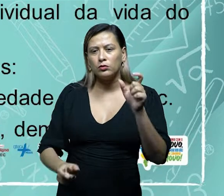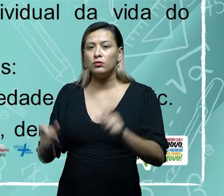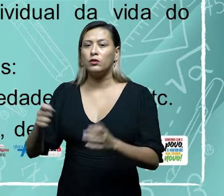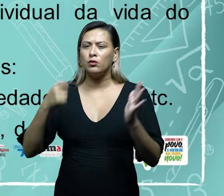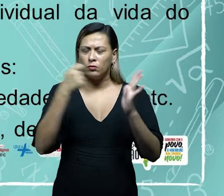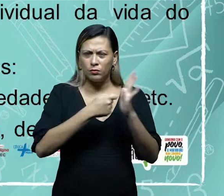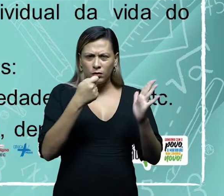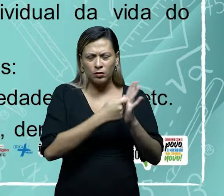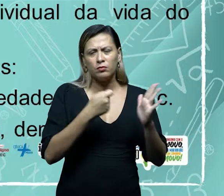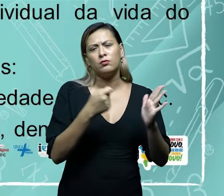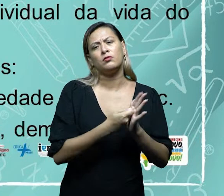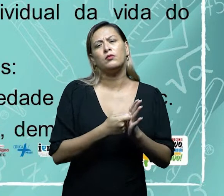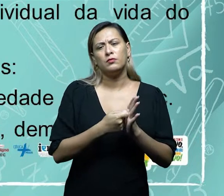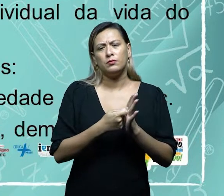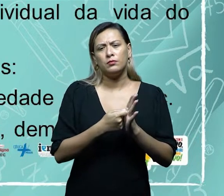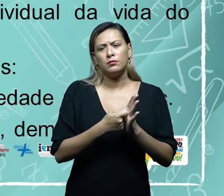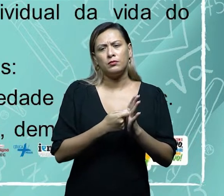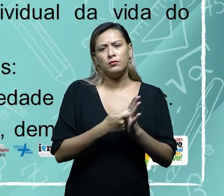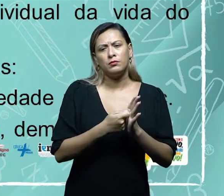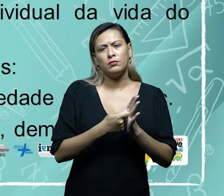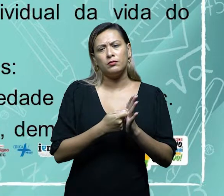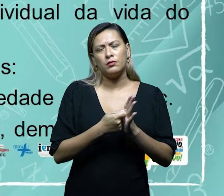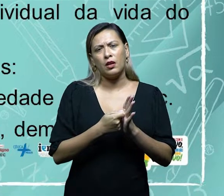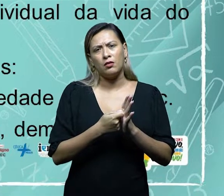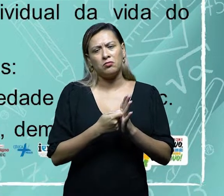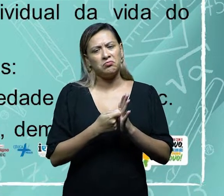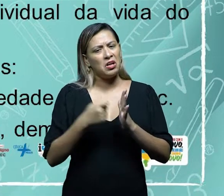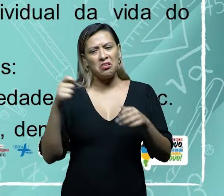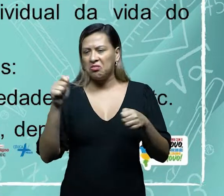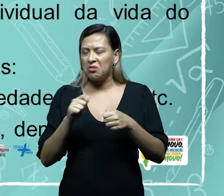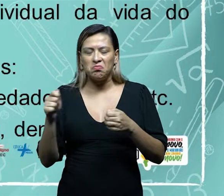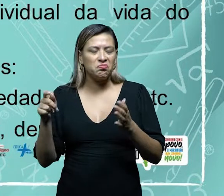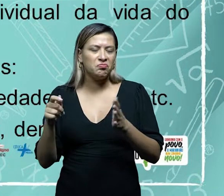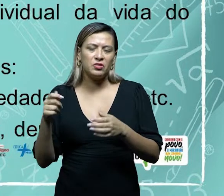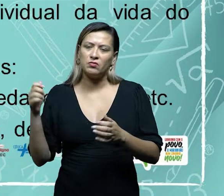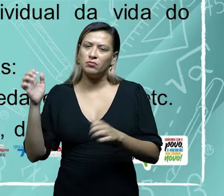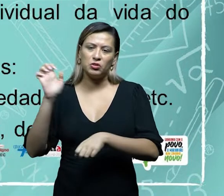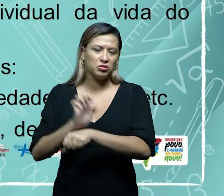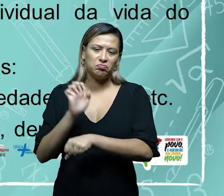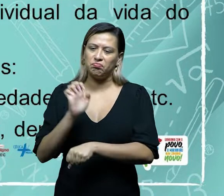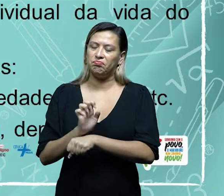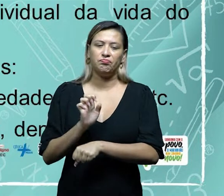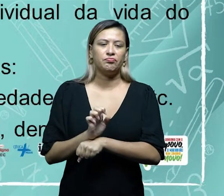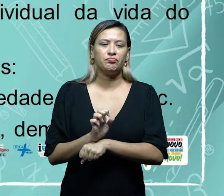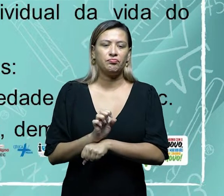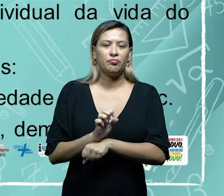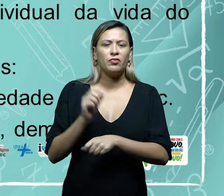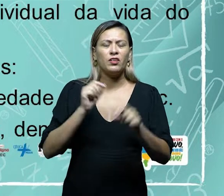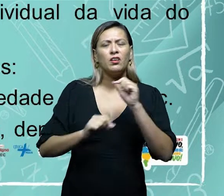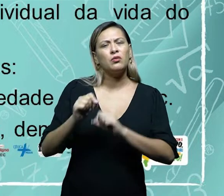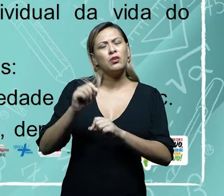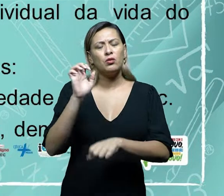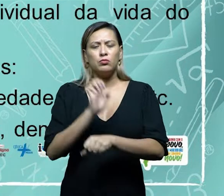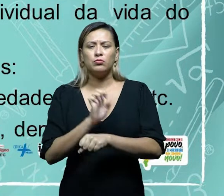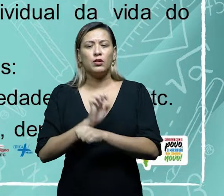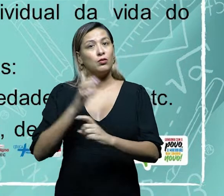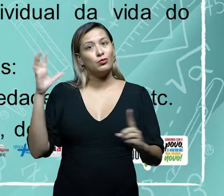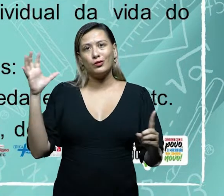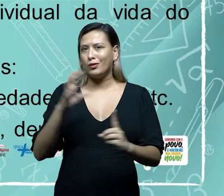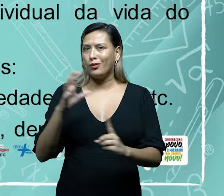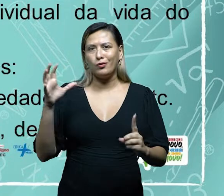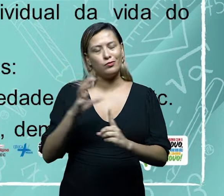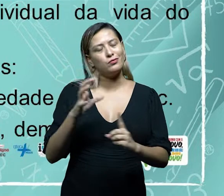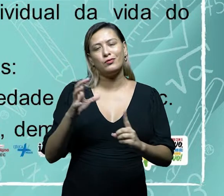de não fazer do Estado, de cunho negativo, né? Ou seja, o Estado ele não deve inferir na esfera